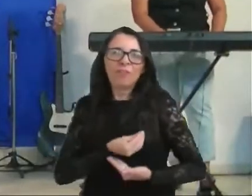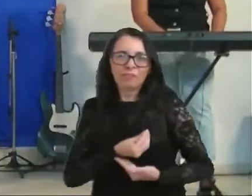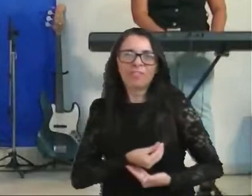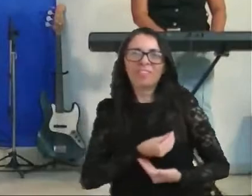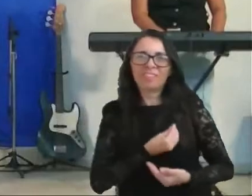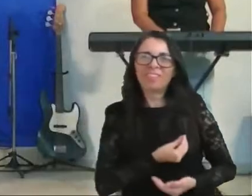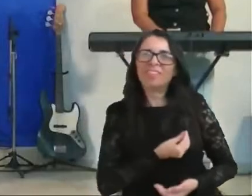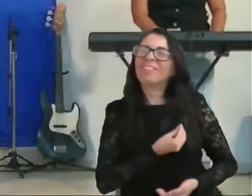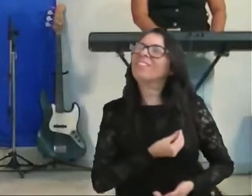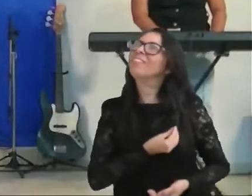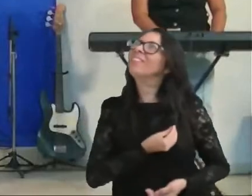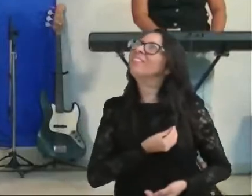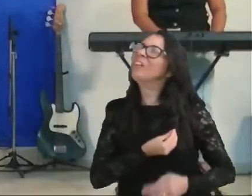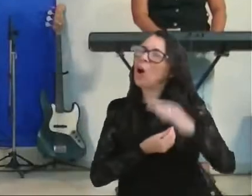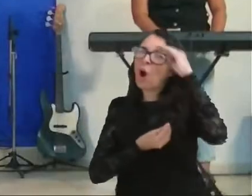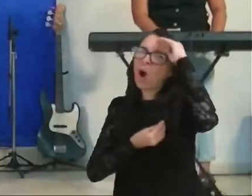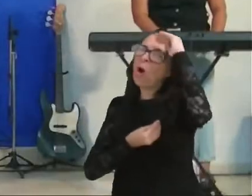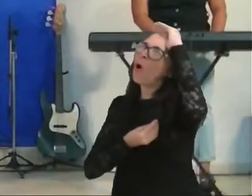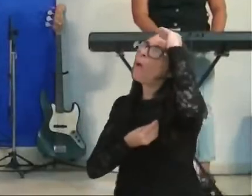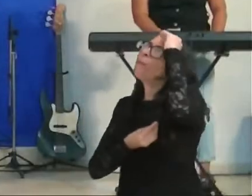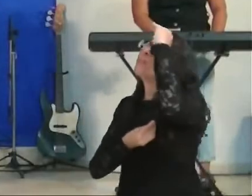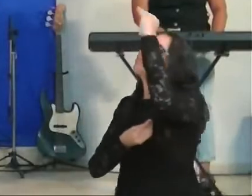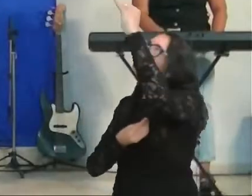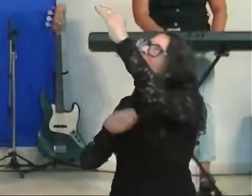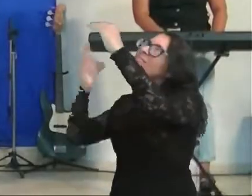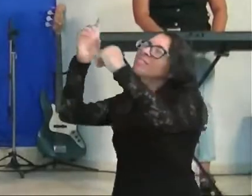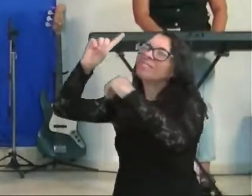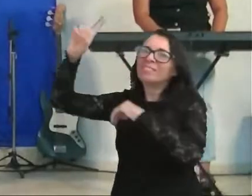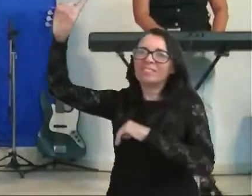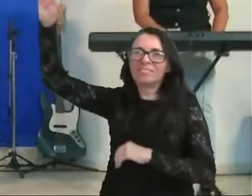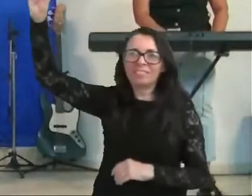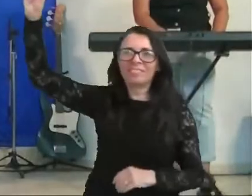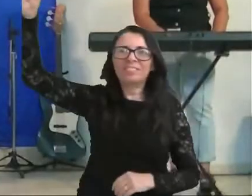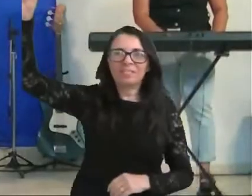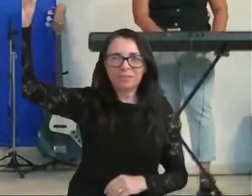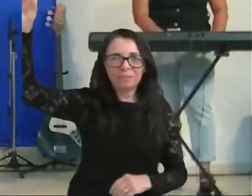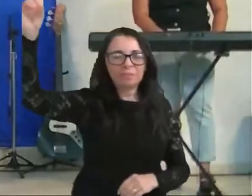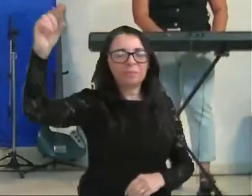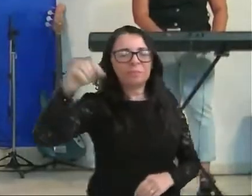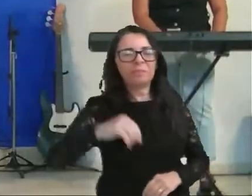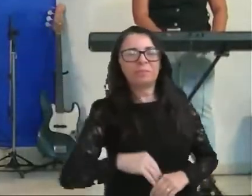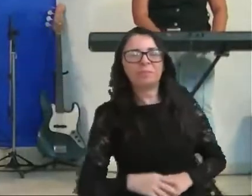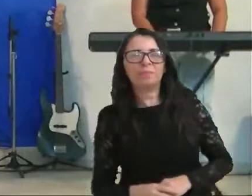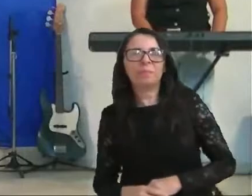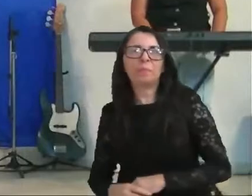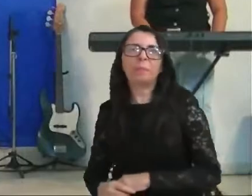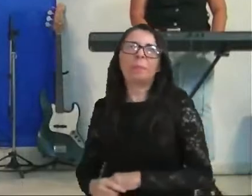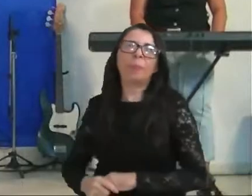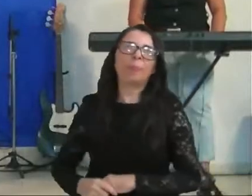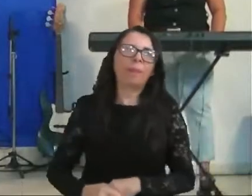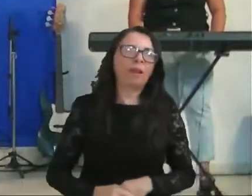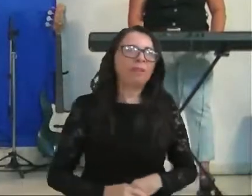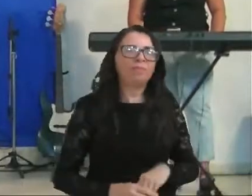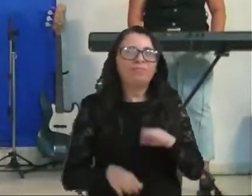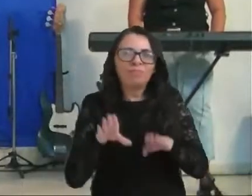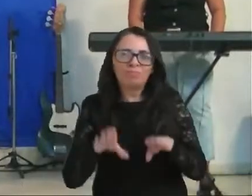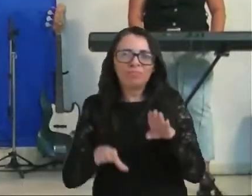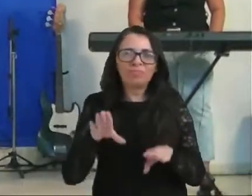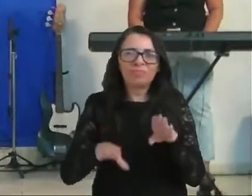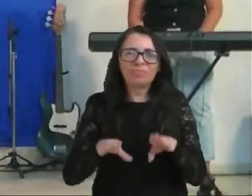em fé. Cada vez que a minha fé